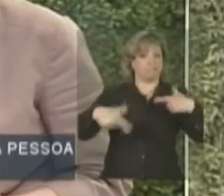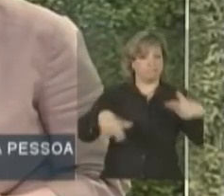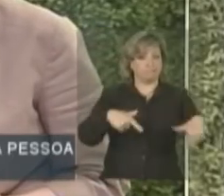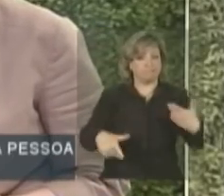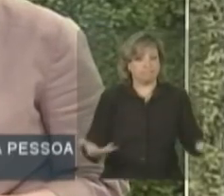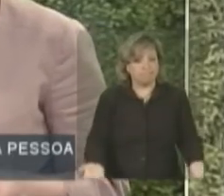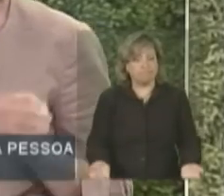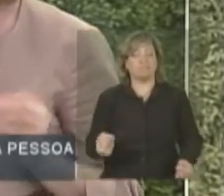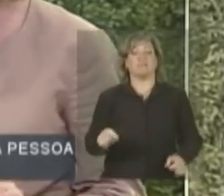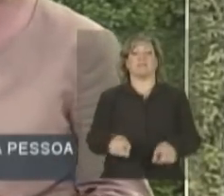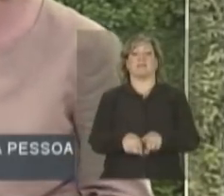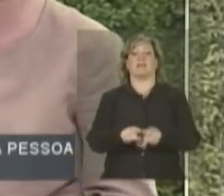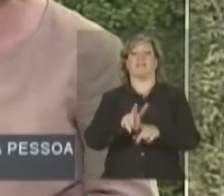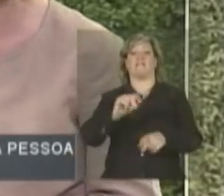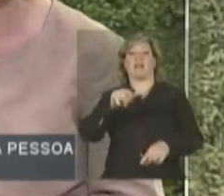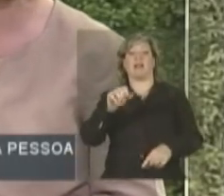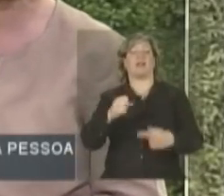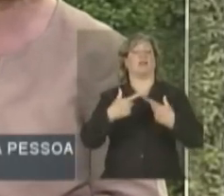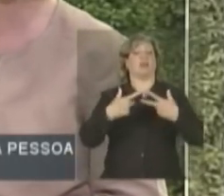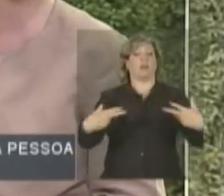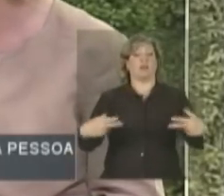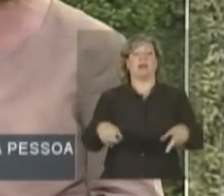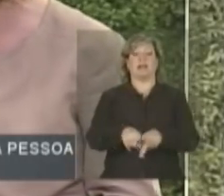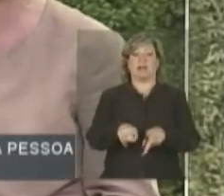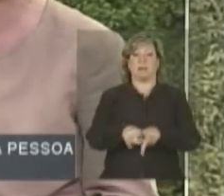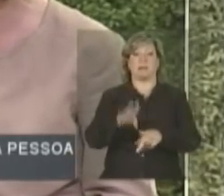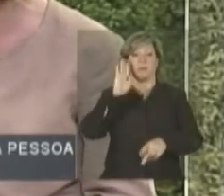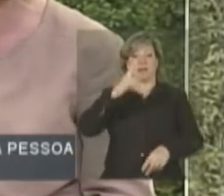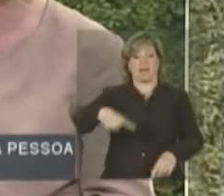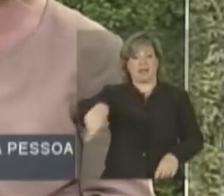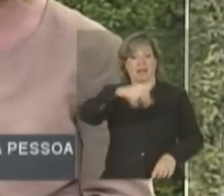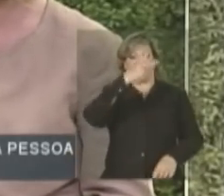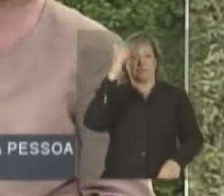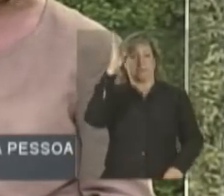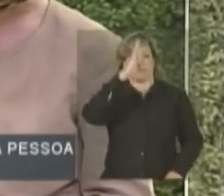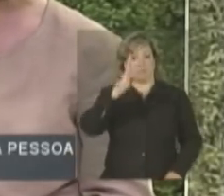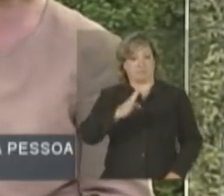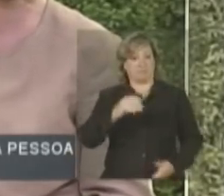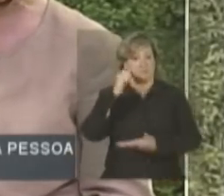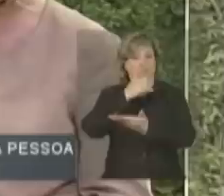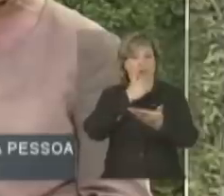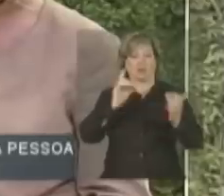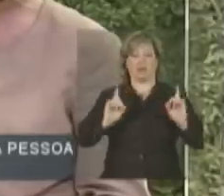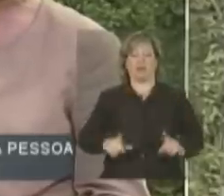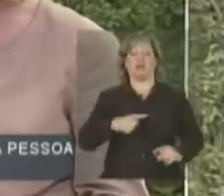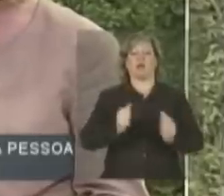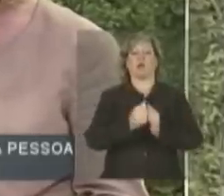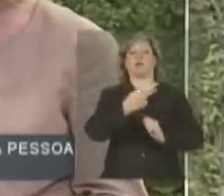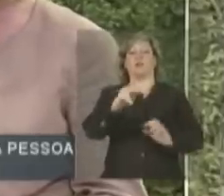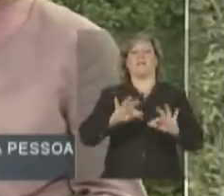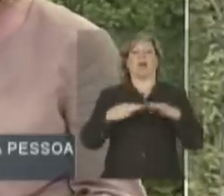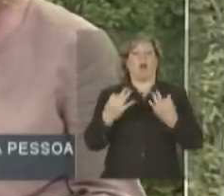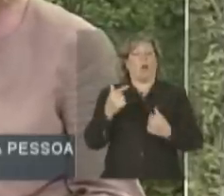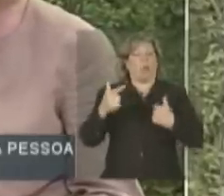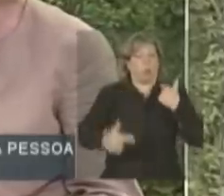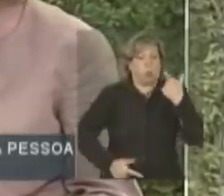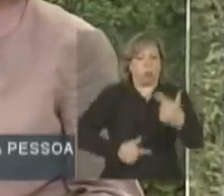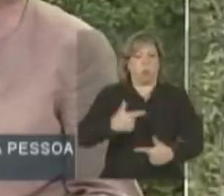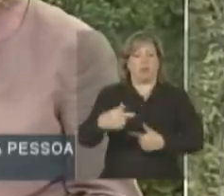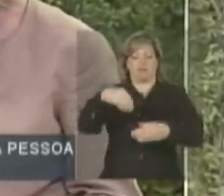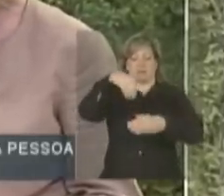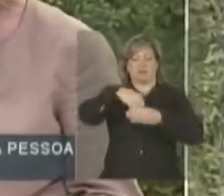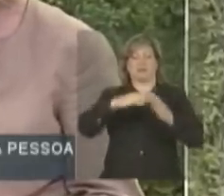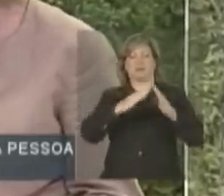do trabalho e, principalmente, estes brasileiros e brasileiras, com suas famílias, desafiam os obstáculos